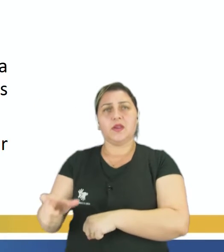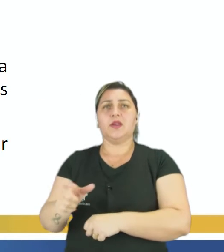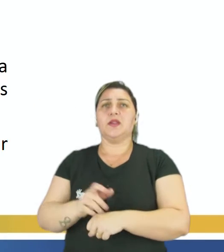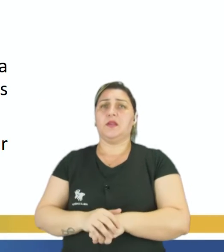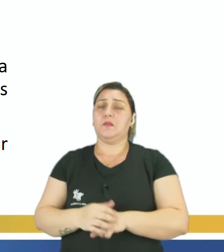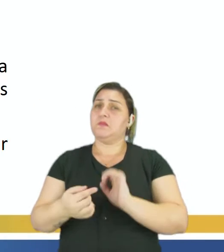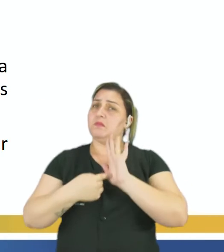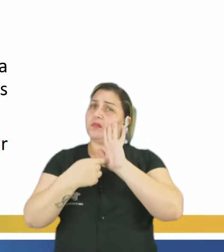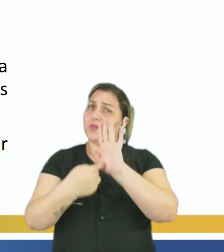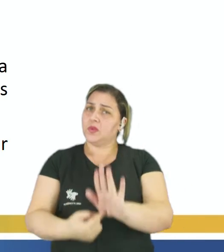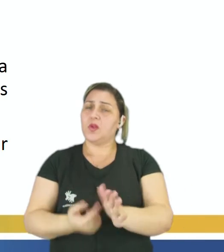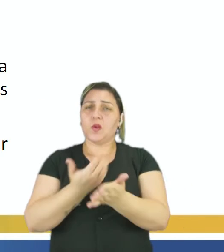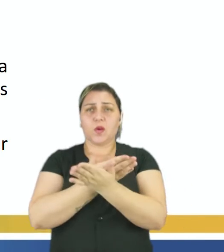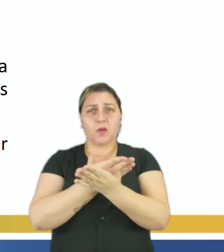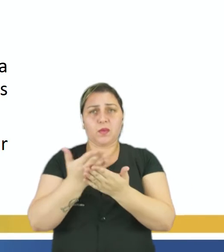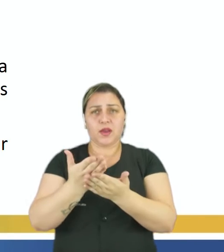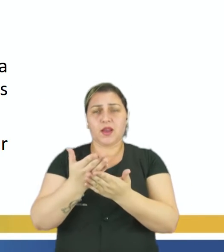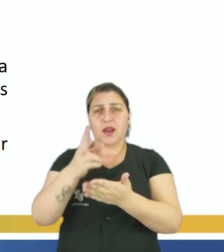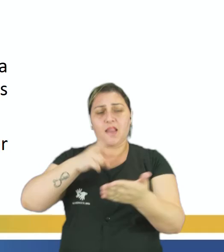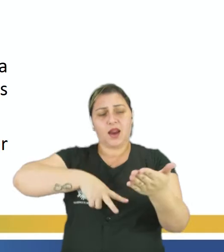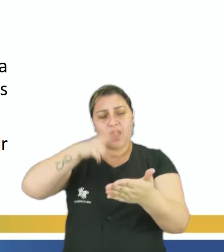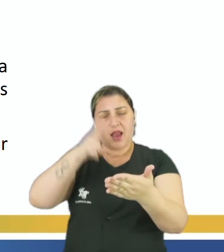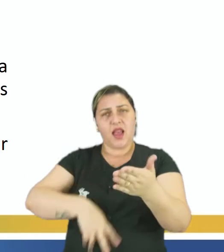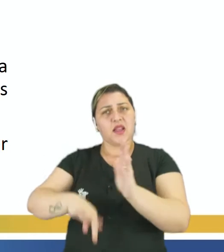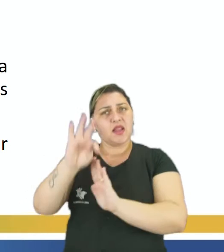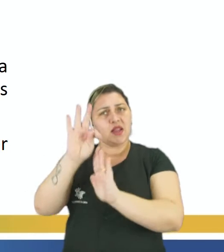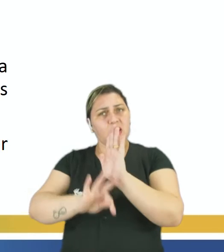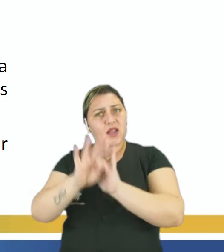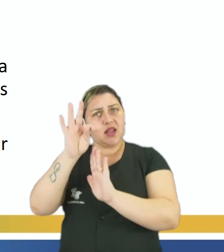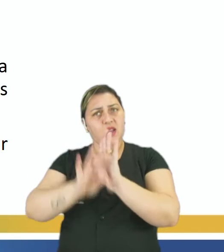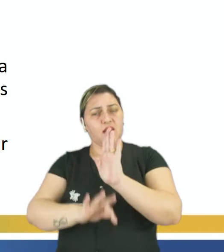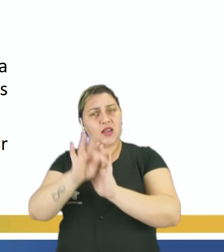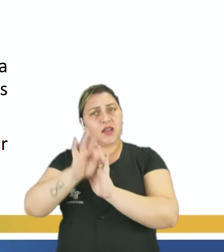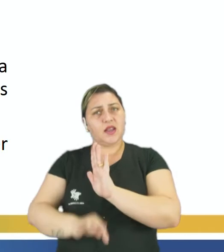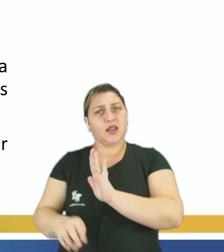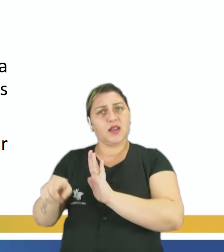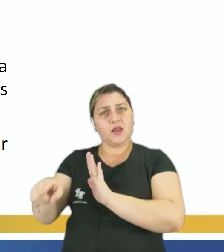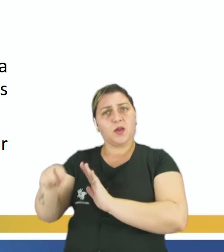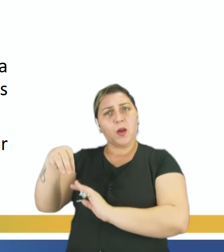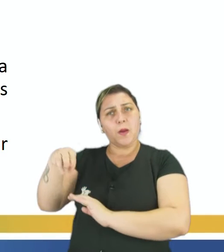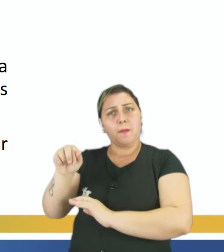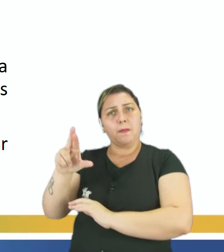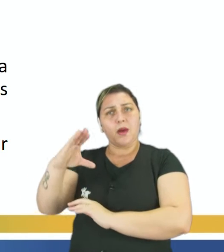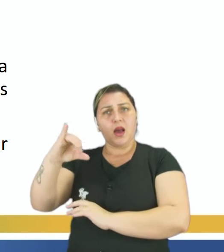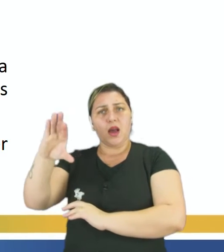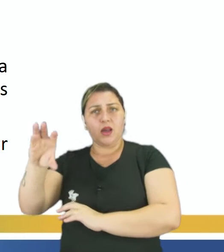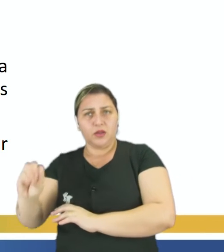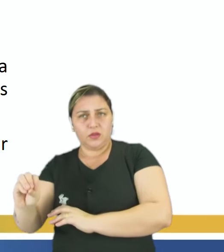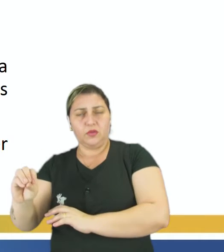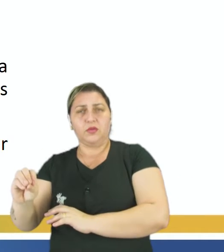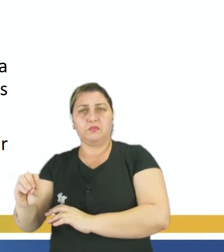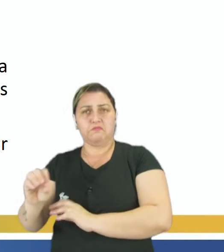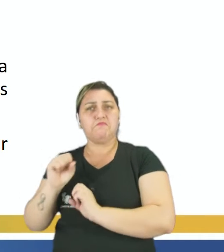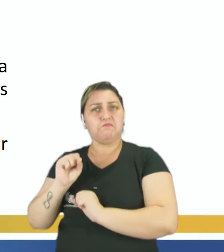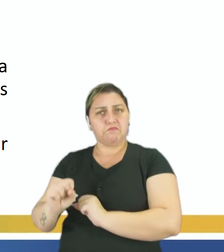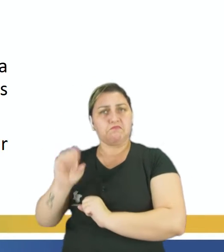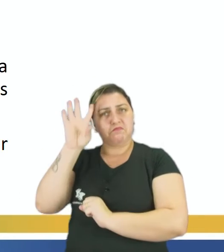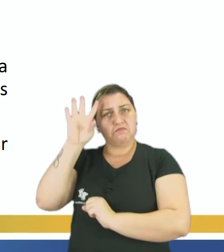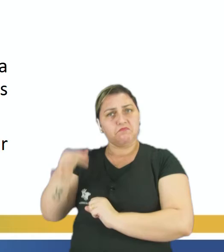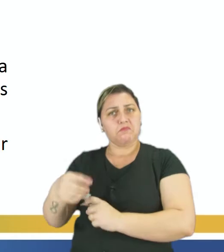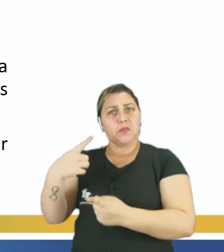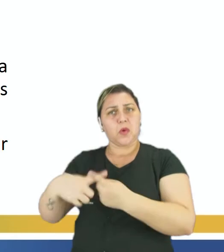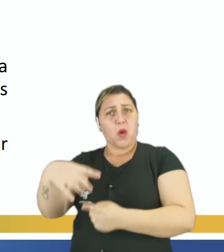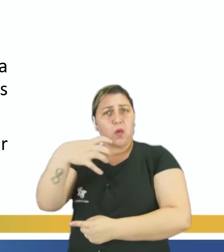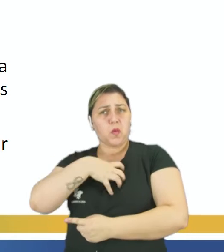A ponto de, quando começarem a ler, falar: esse texto aqui é do Márcio Gonçalves. Pode ter certeza